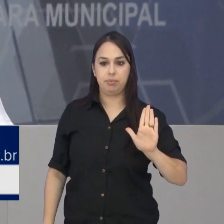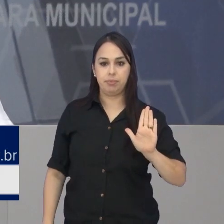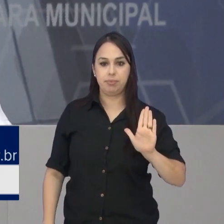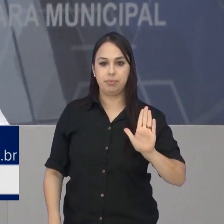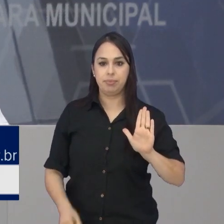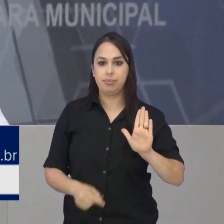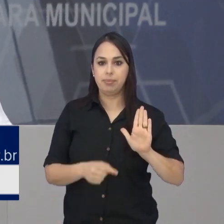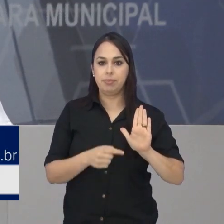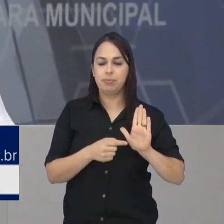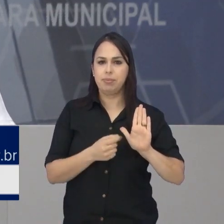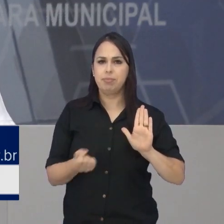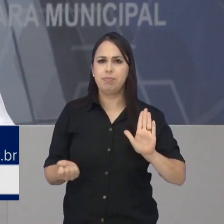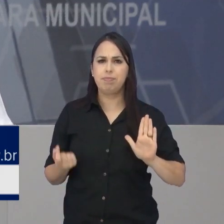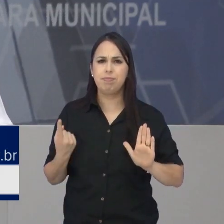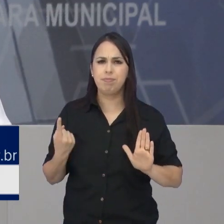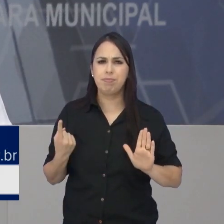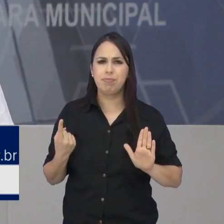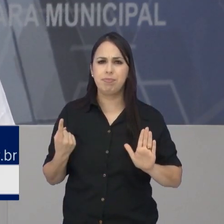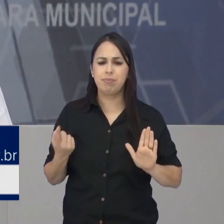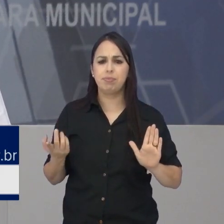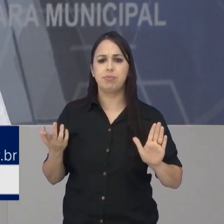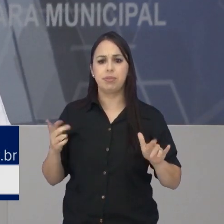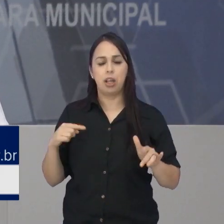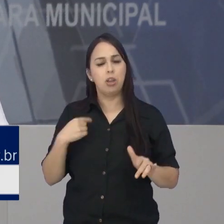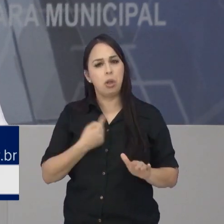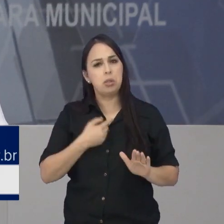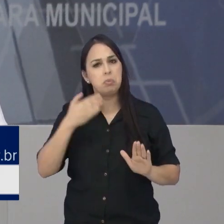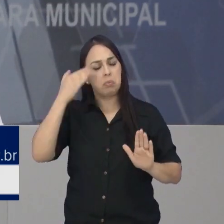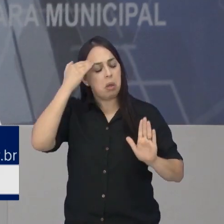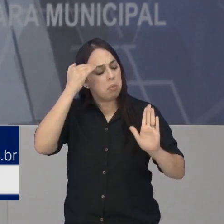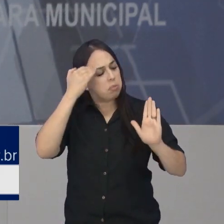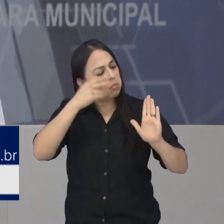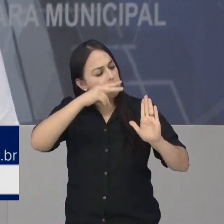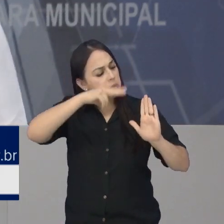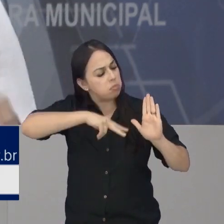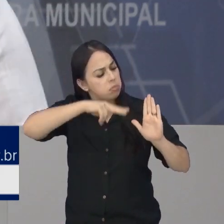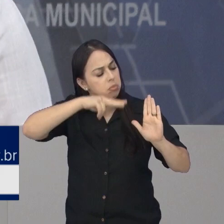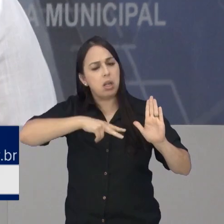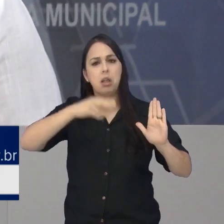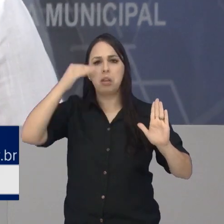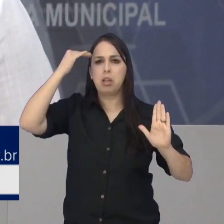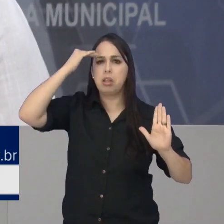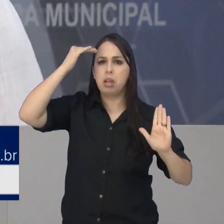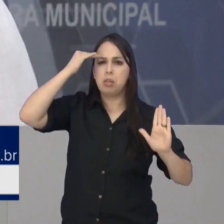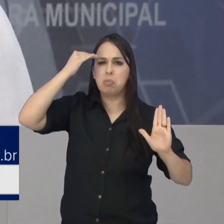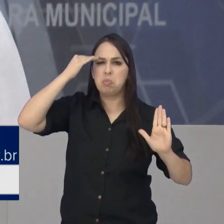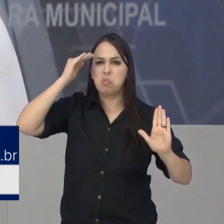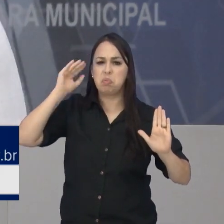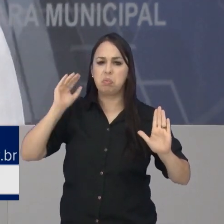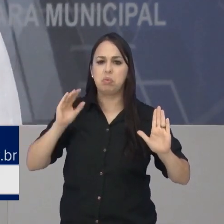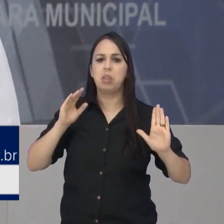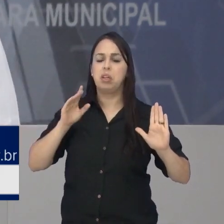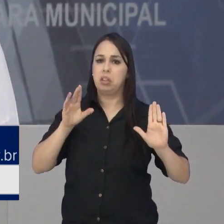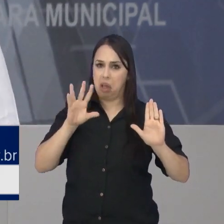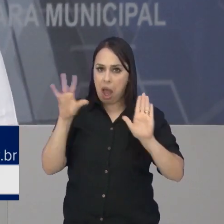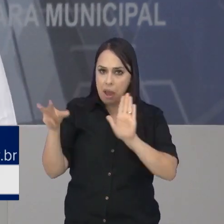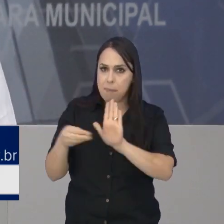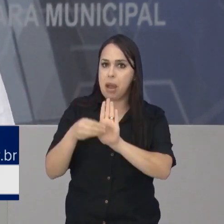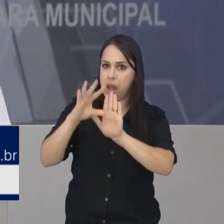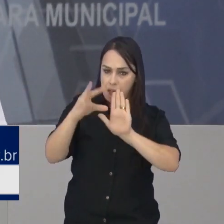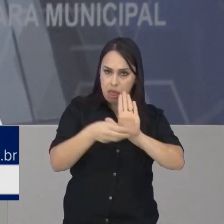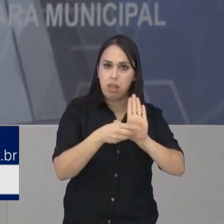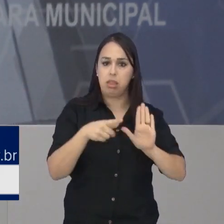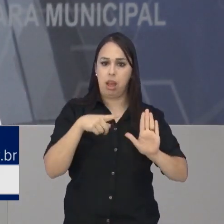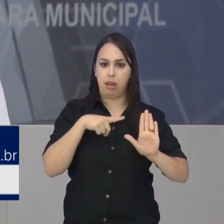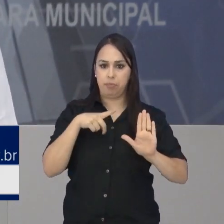é bem estranho, a gente tentou entender o andamento do projeto, teve emendas, inclusive eu